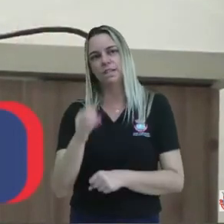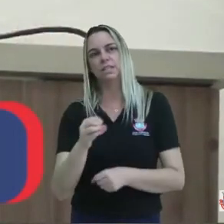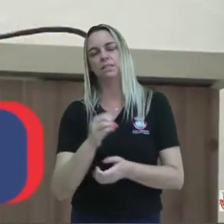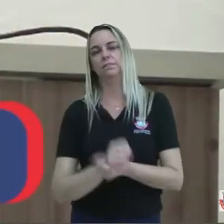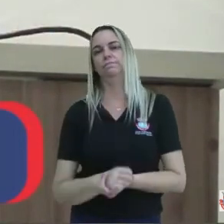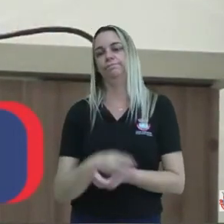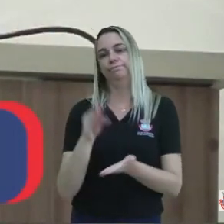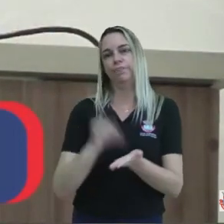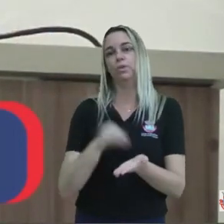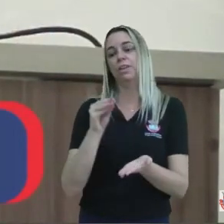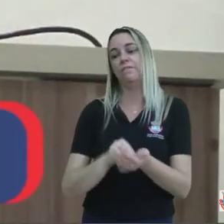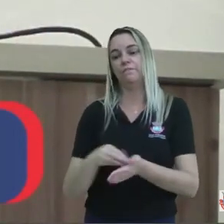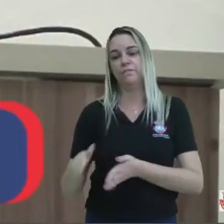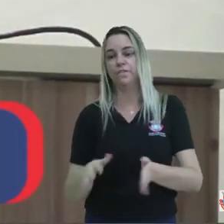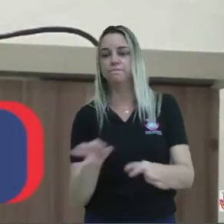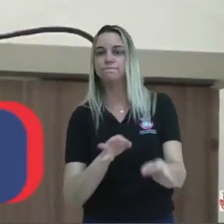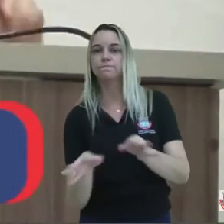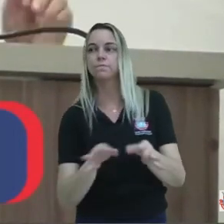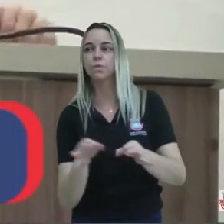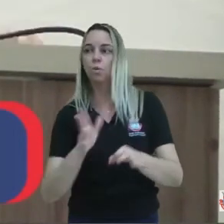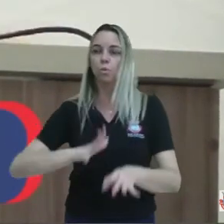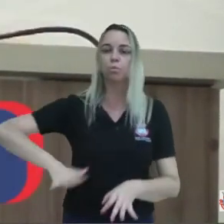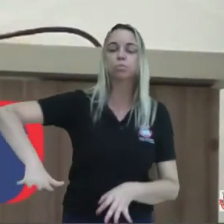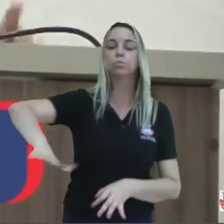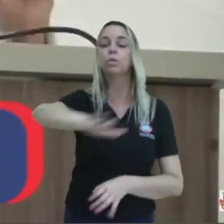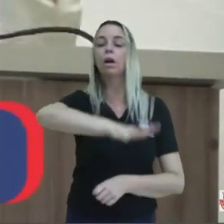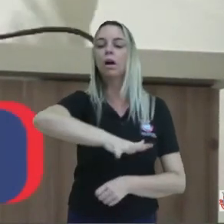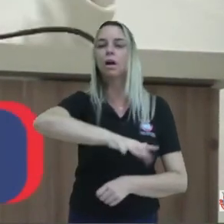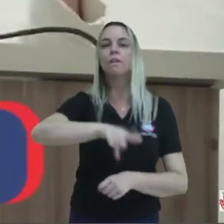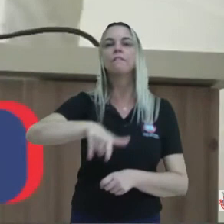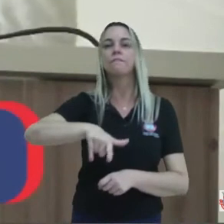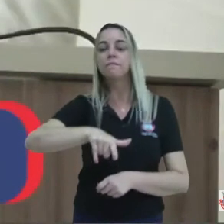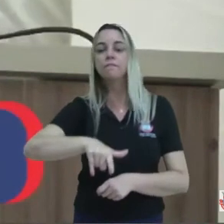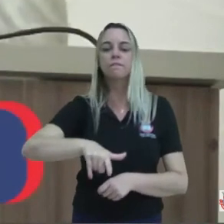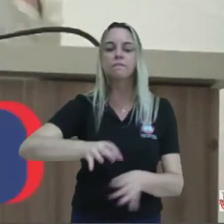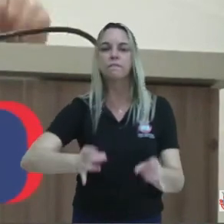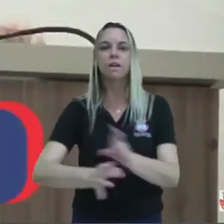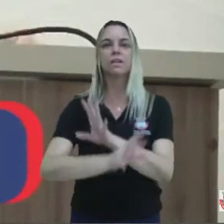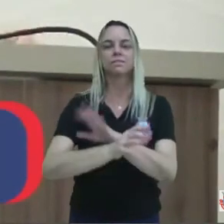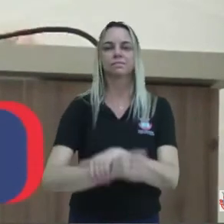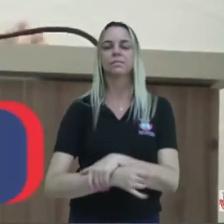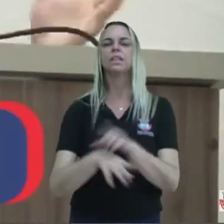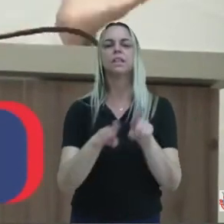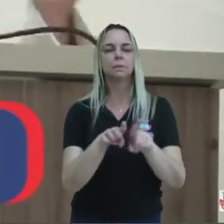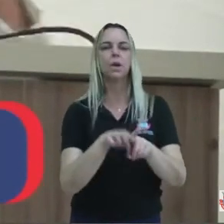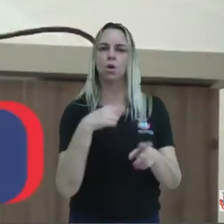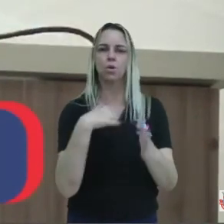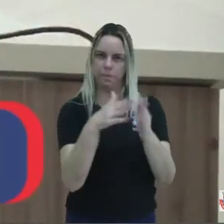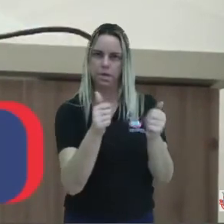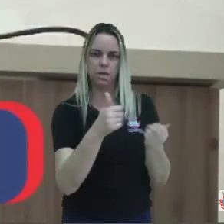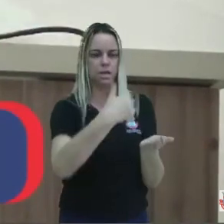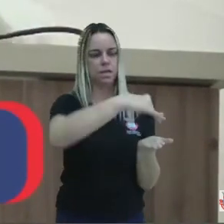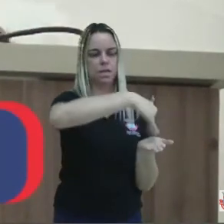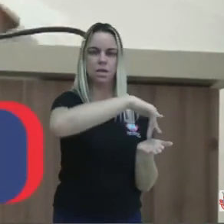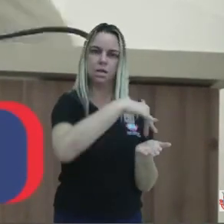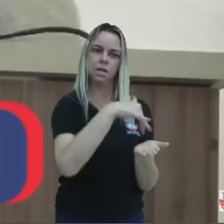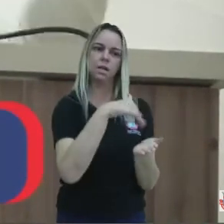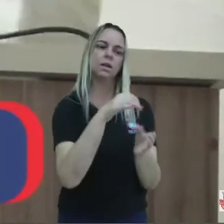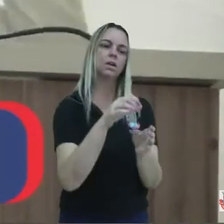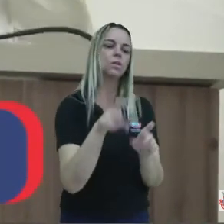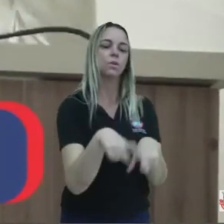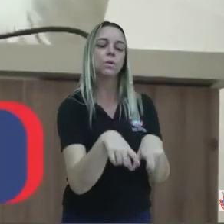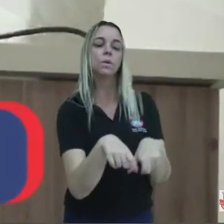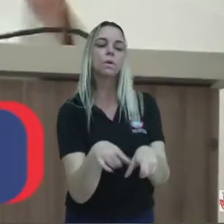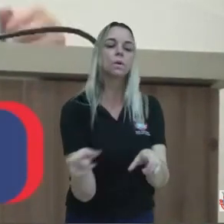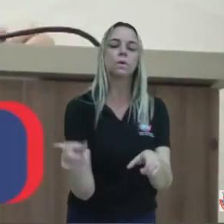Tamanduá, ali a serra que está horrível, tem que fazer ali, que foi feita aquela região lá de cima, que tinha estrada que fazia muito